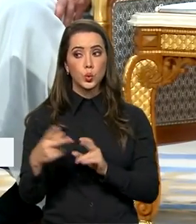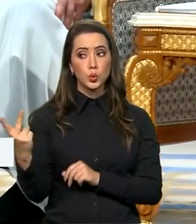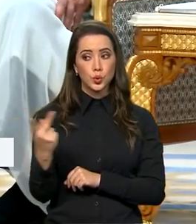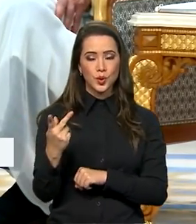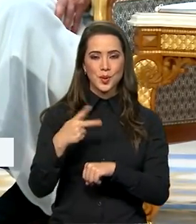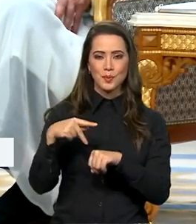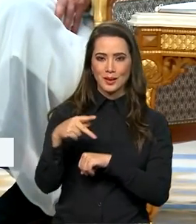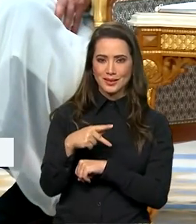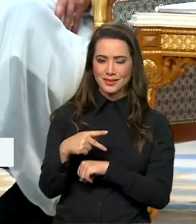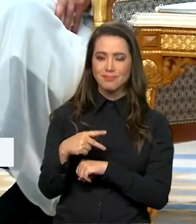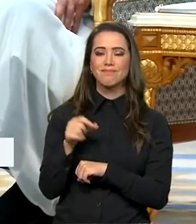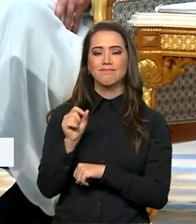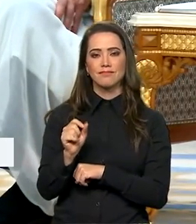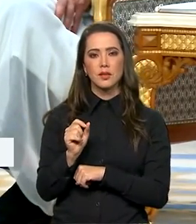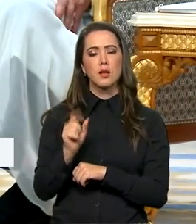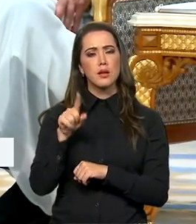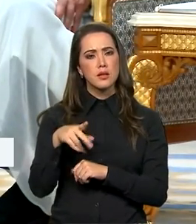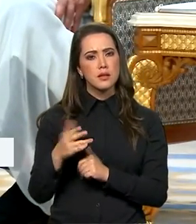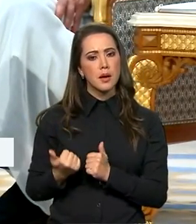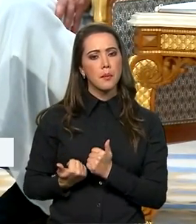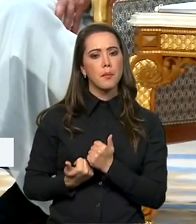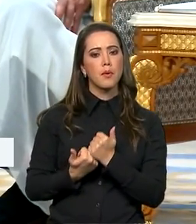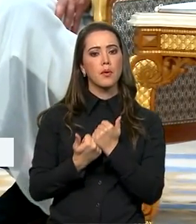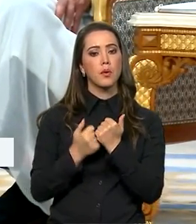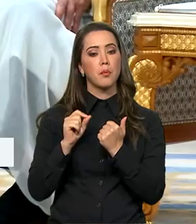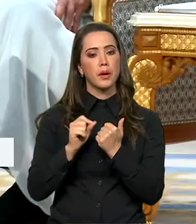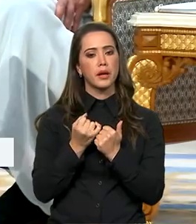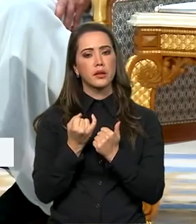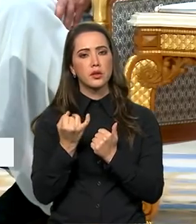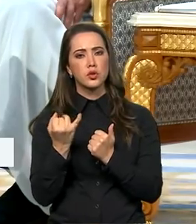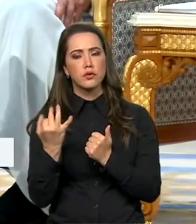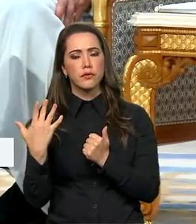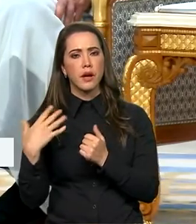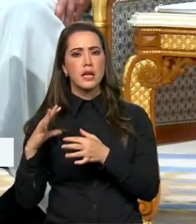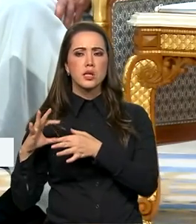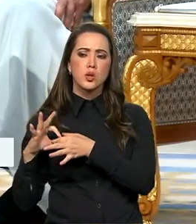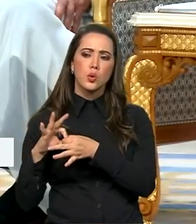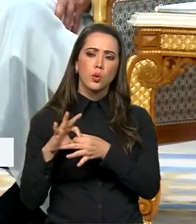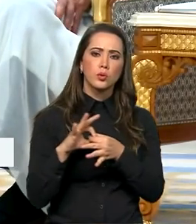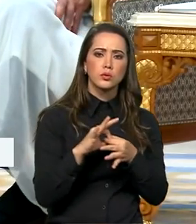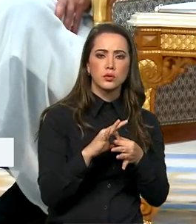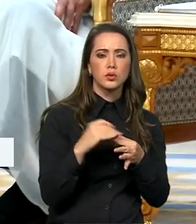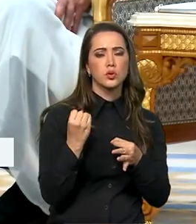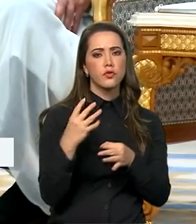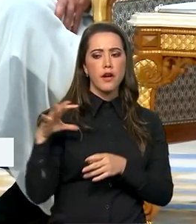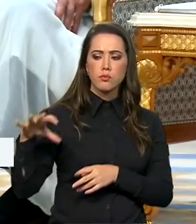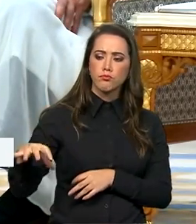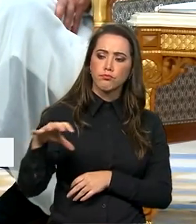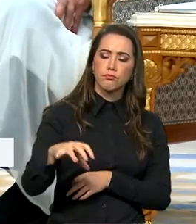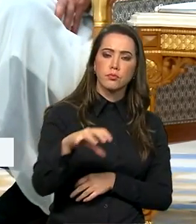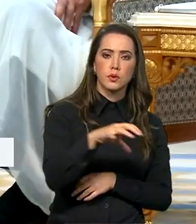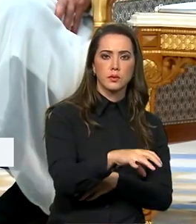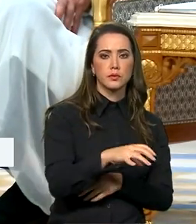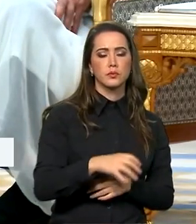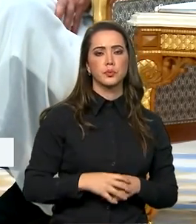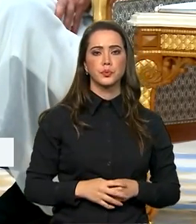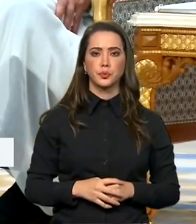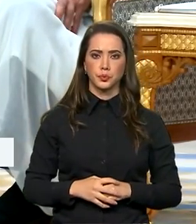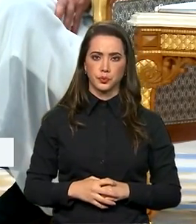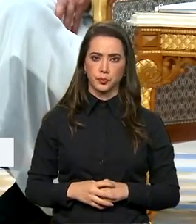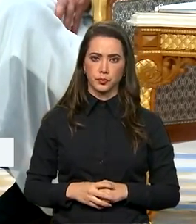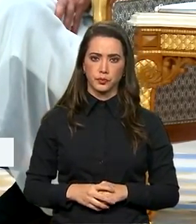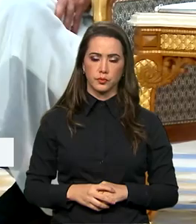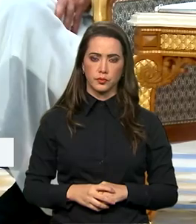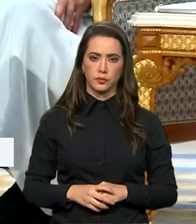países está amparada em ricas conexões nas mais diversas áreas. E na Sharaka